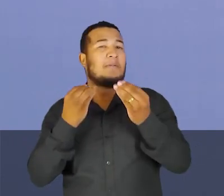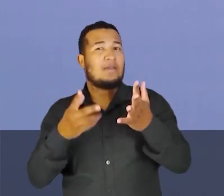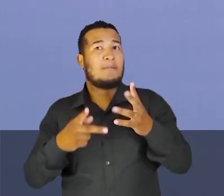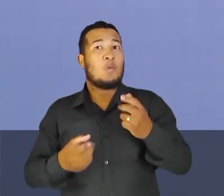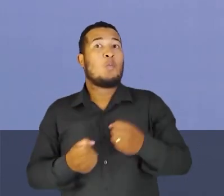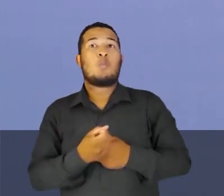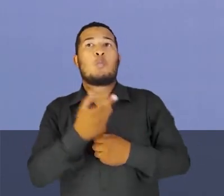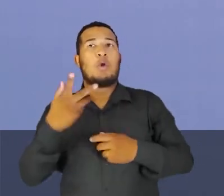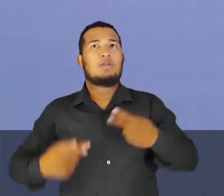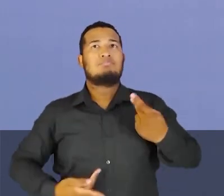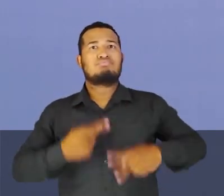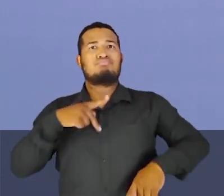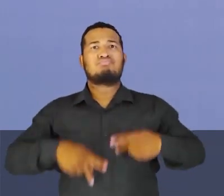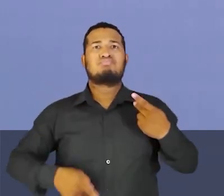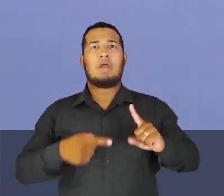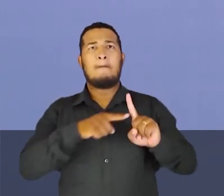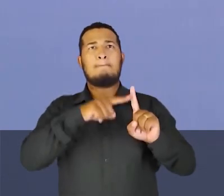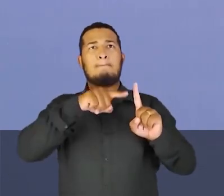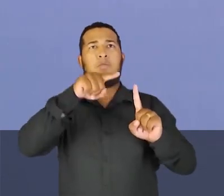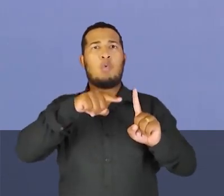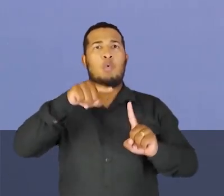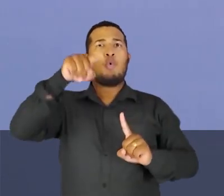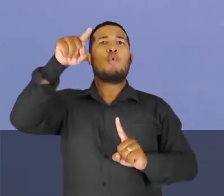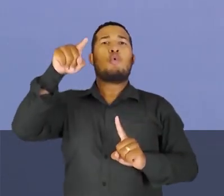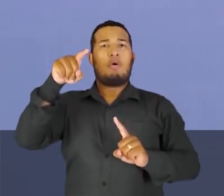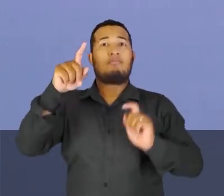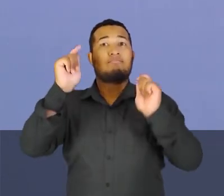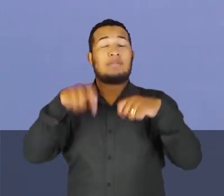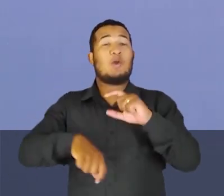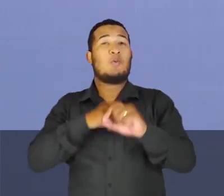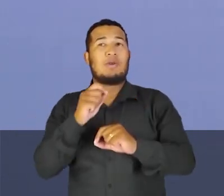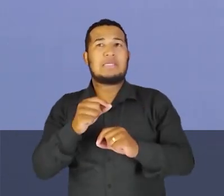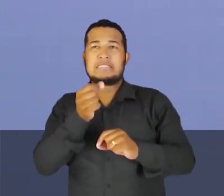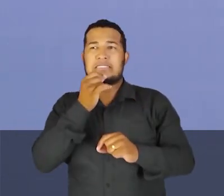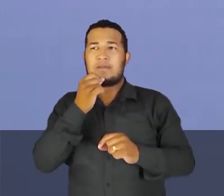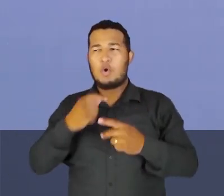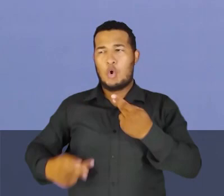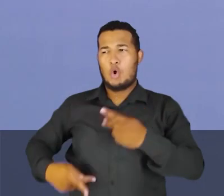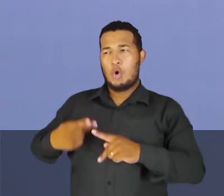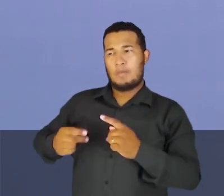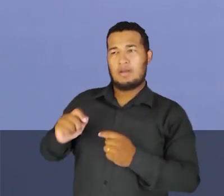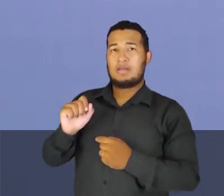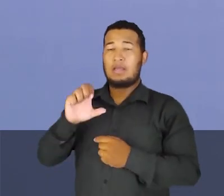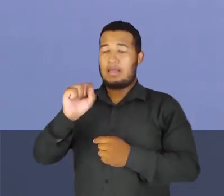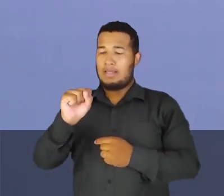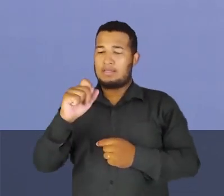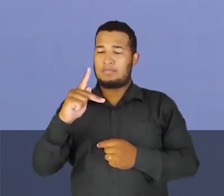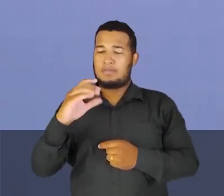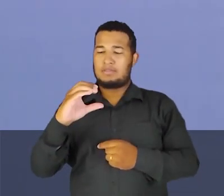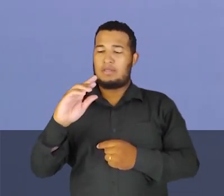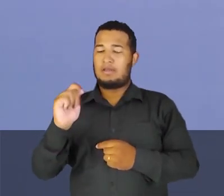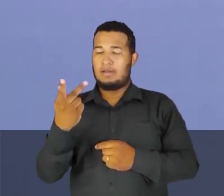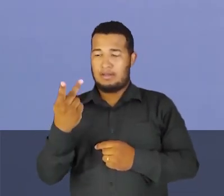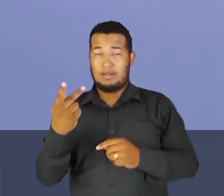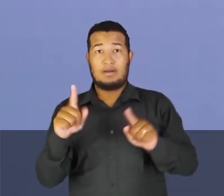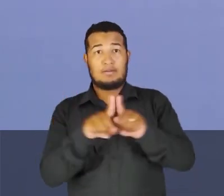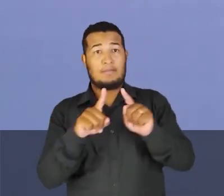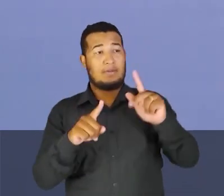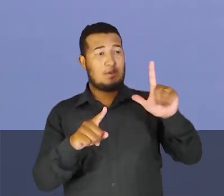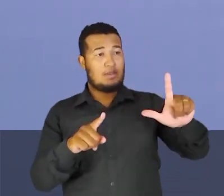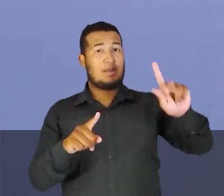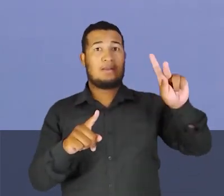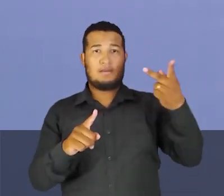estrogênio e progesterona permanecendo altos, fazem com que a hipófise não libere esses dois hormônios, que é o FSH e o LH, que